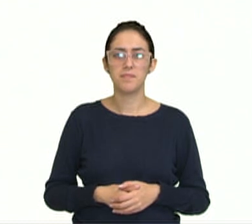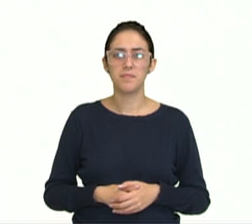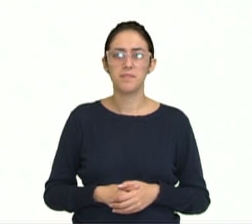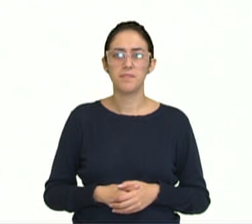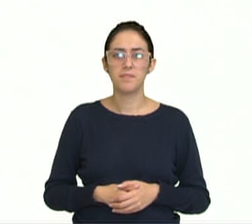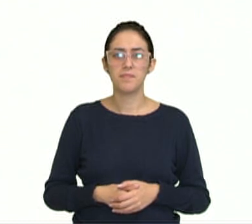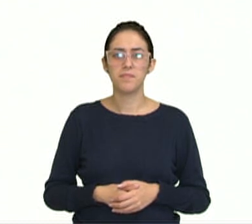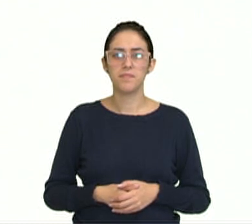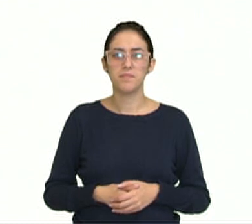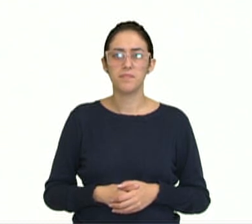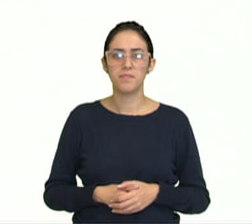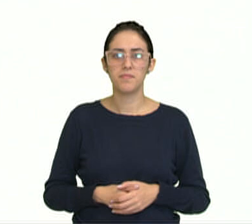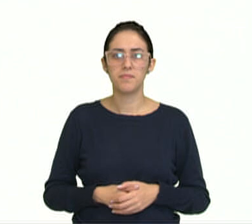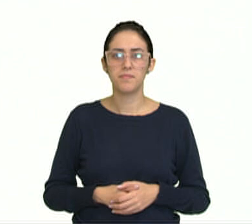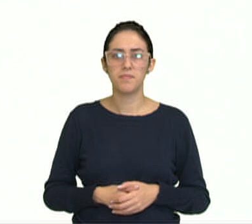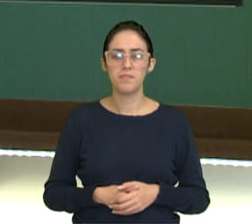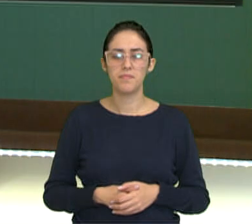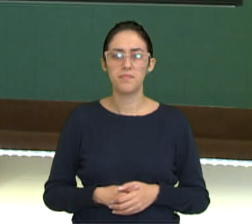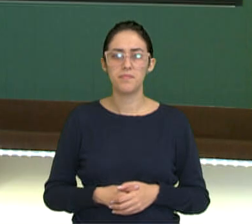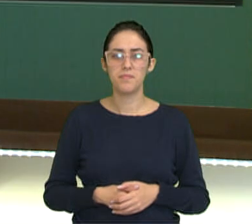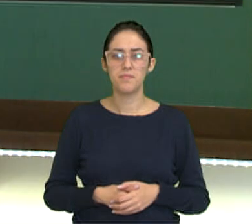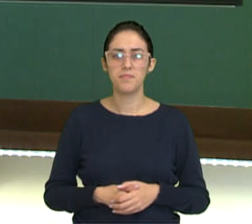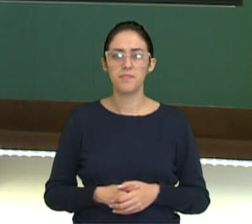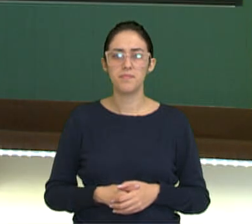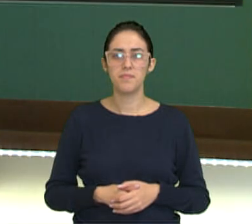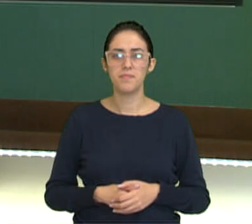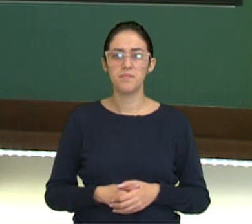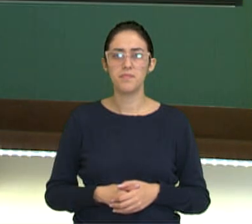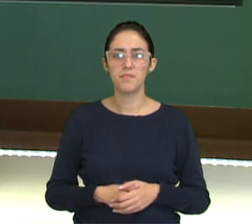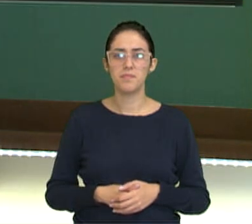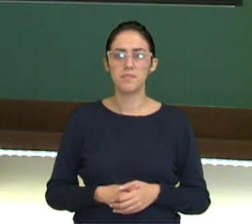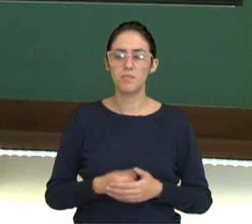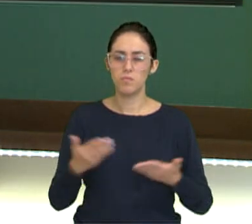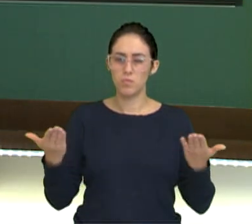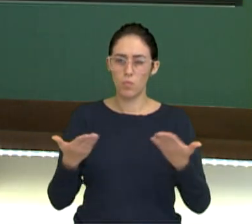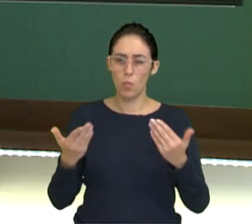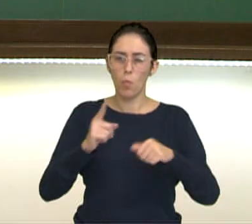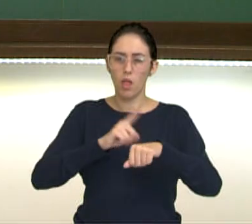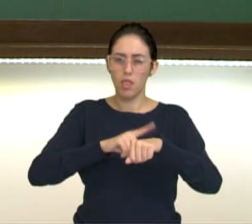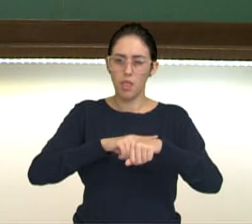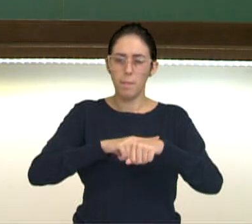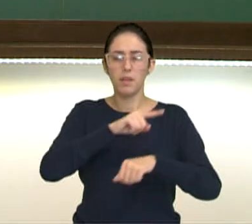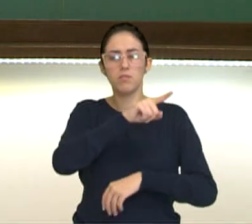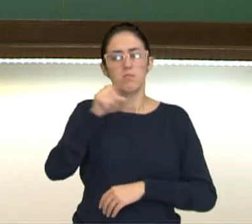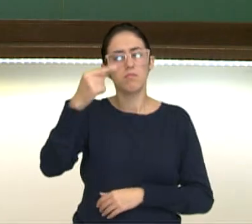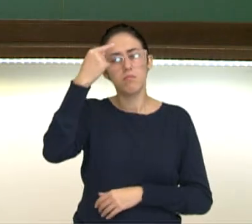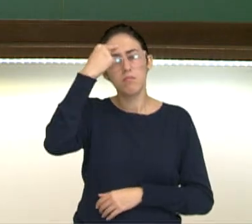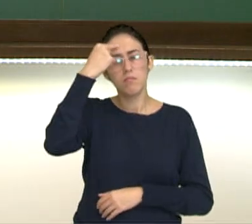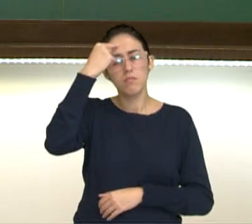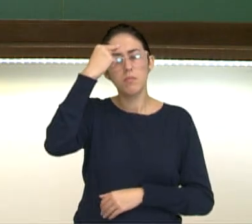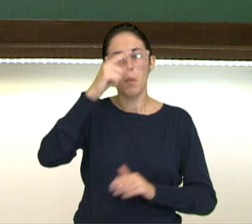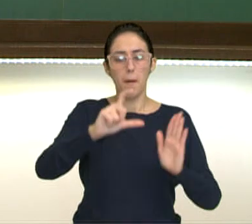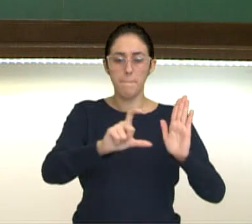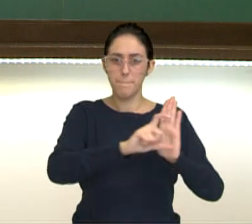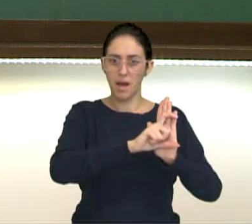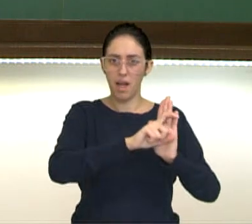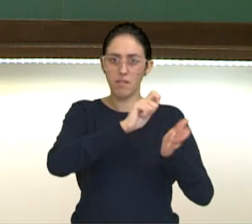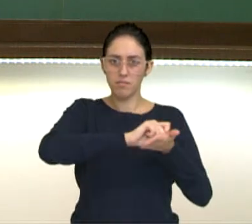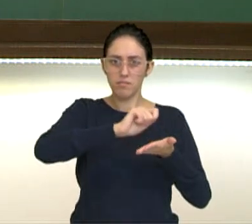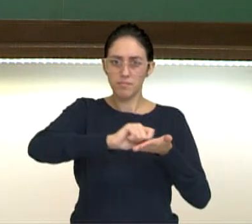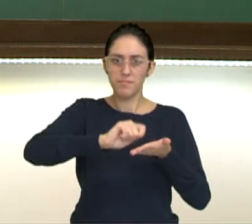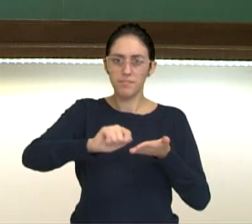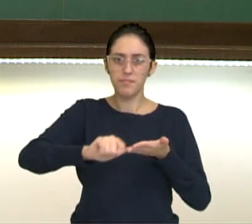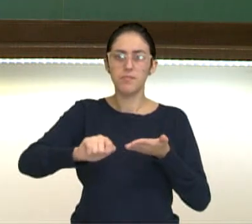but you have to use some words with prefixes and suffixes. Então, eu vou dar um tempinho para vocês poderem já pensar em um parágrafo, esboçar alguma